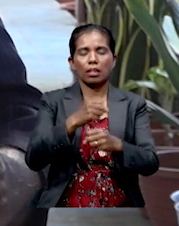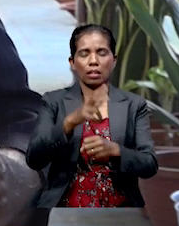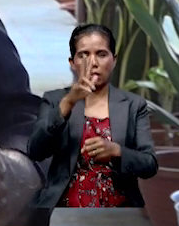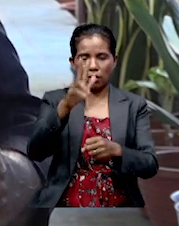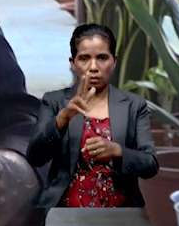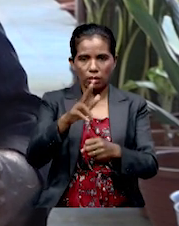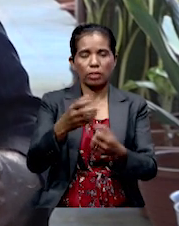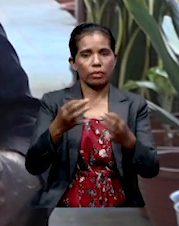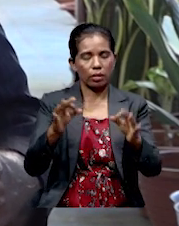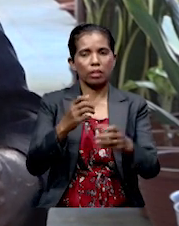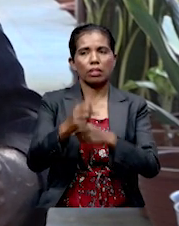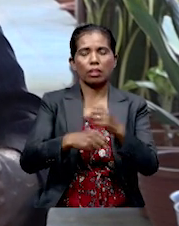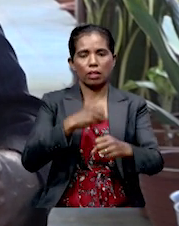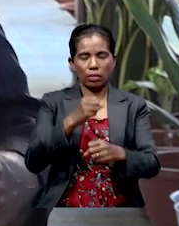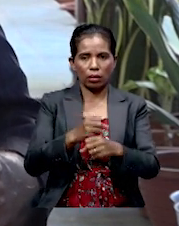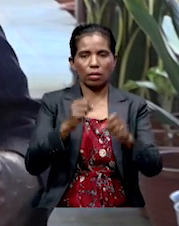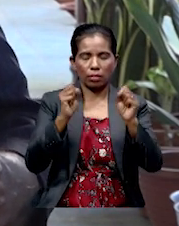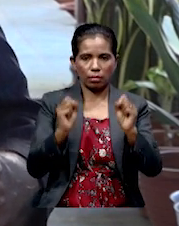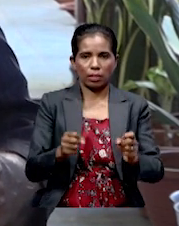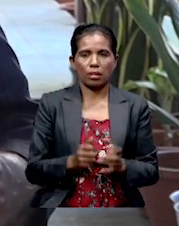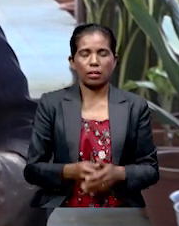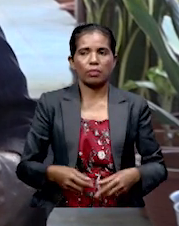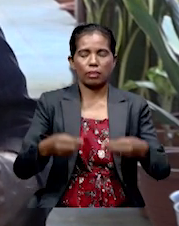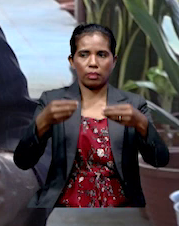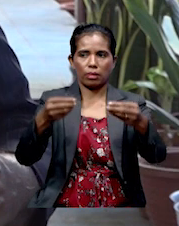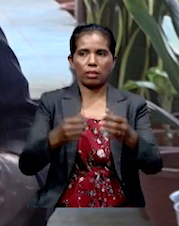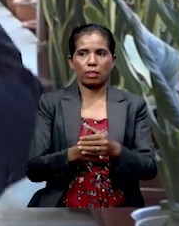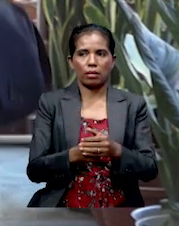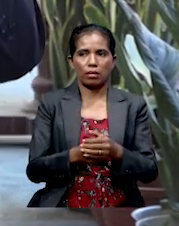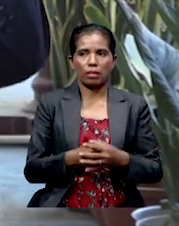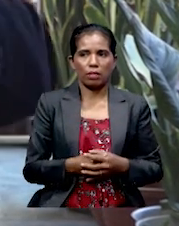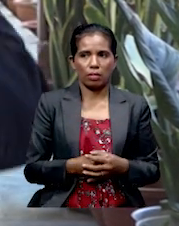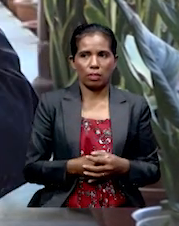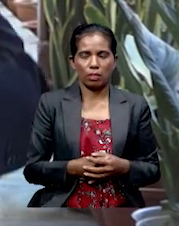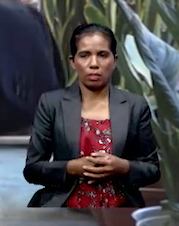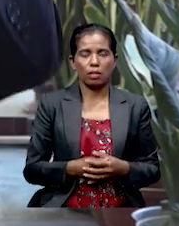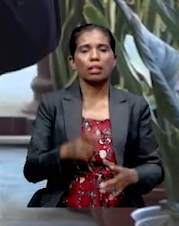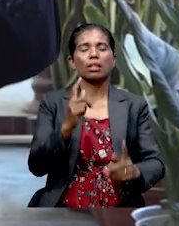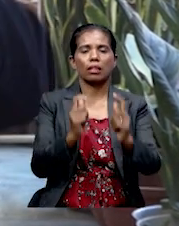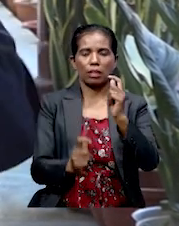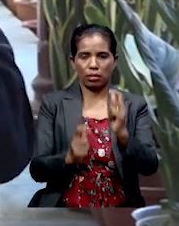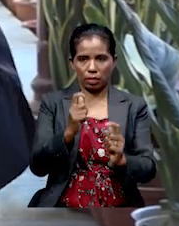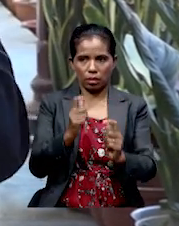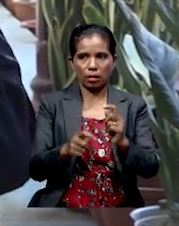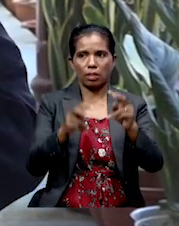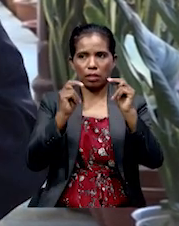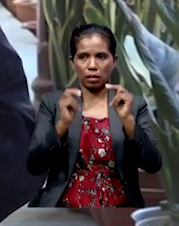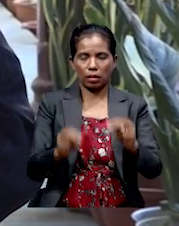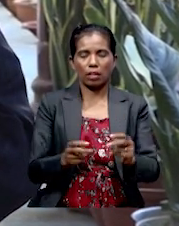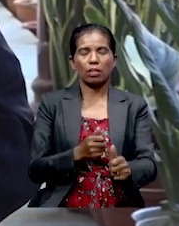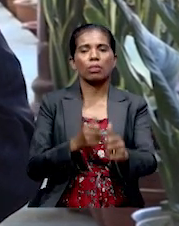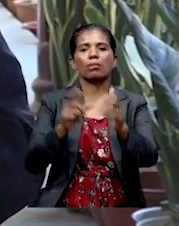liu tinantolo, tu aplica prisão preventiva. Tribunal tem que julgar tua